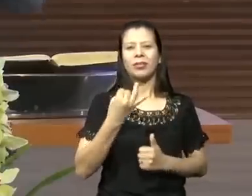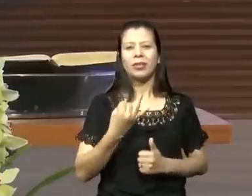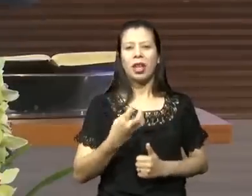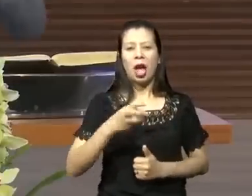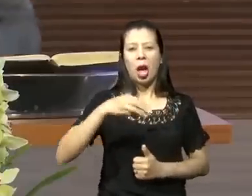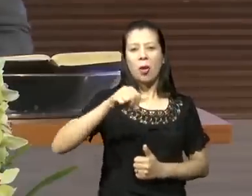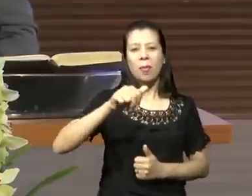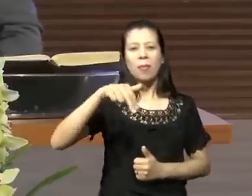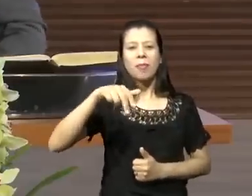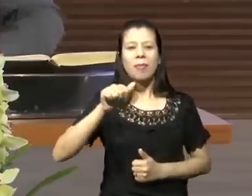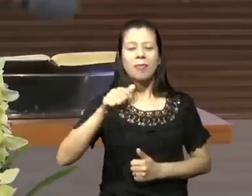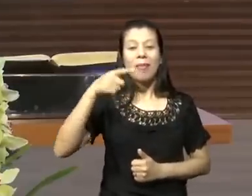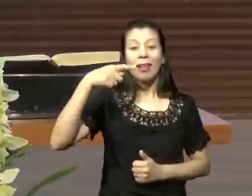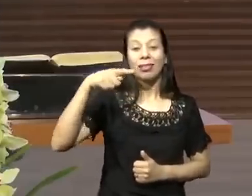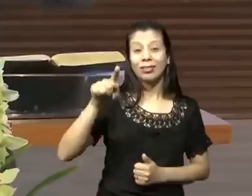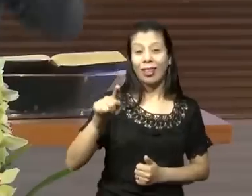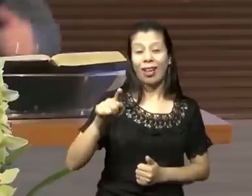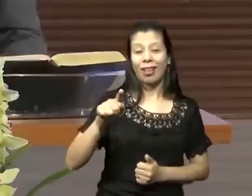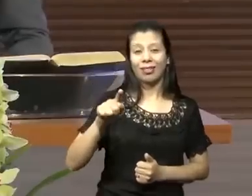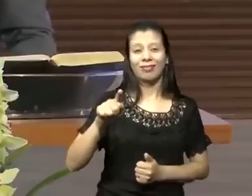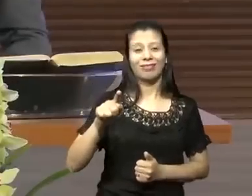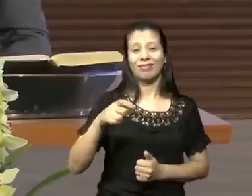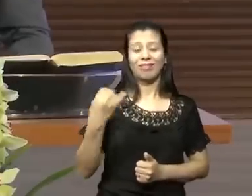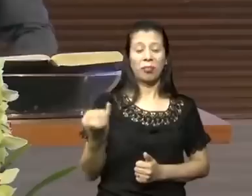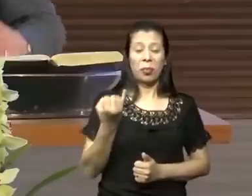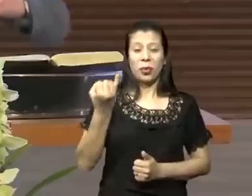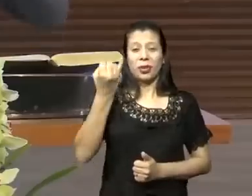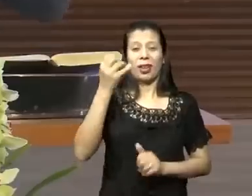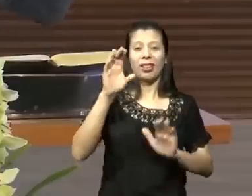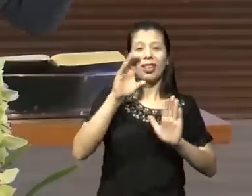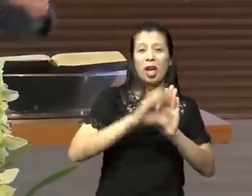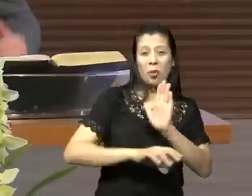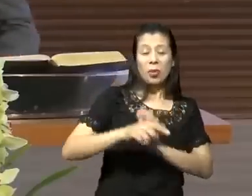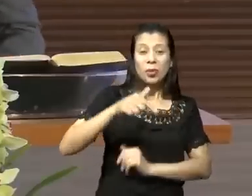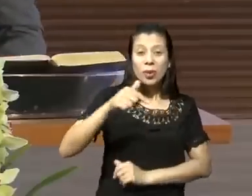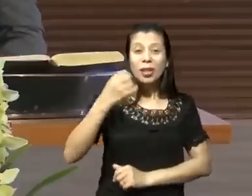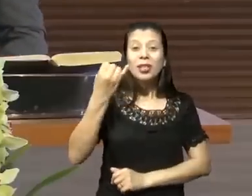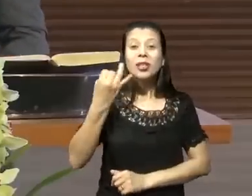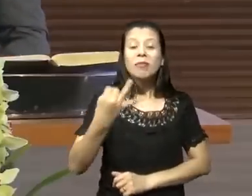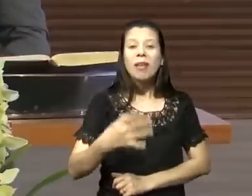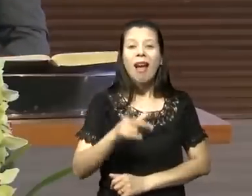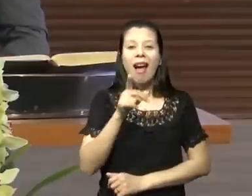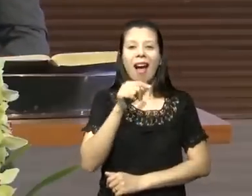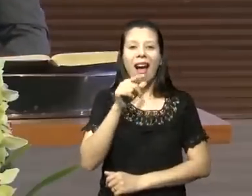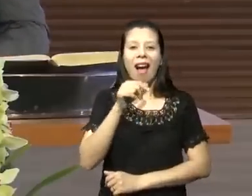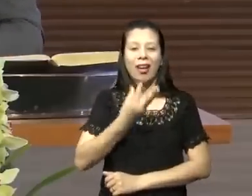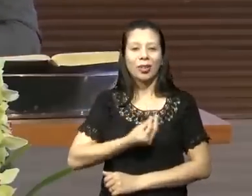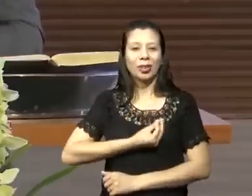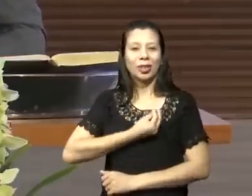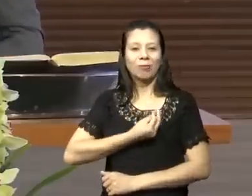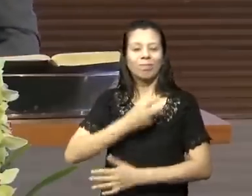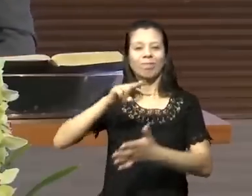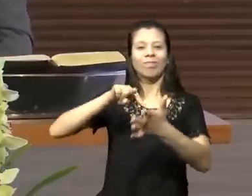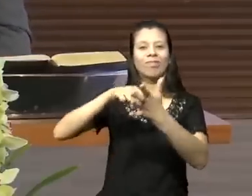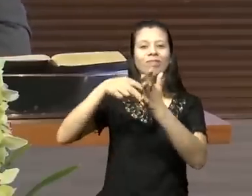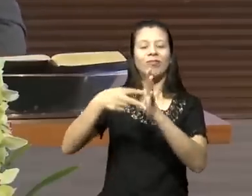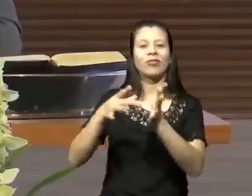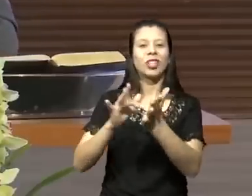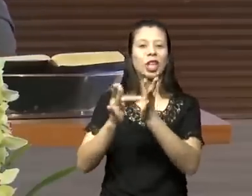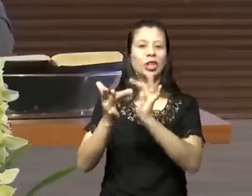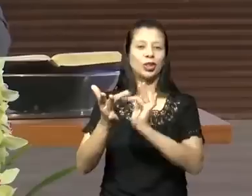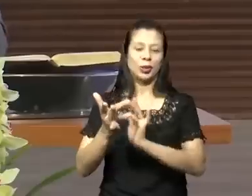eu sou a água da vida a água que brotou da Rocha eu sou a água da vida e no Capítulo 8